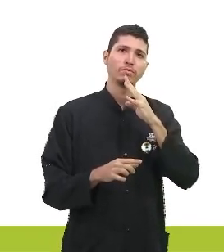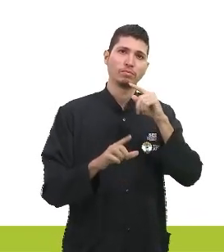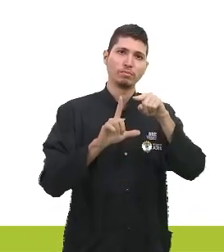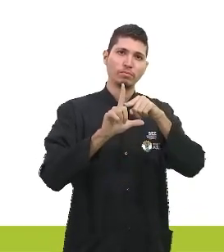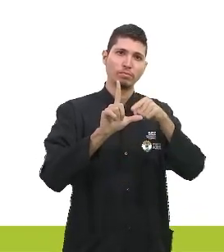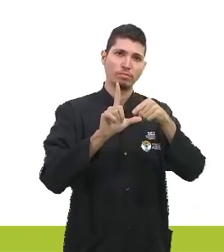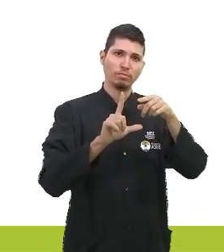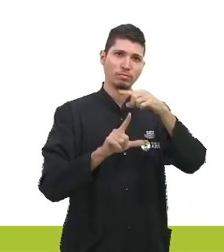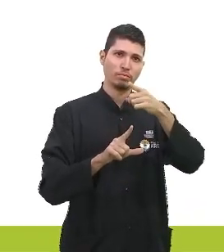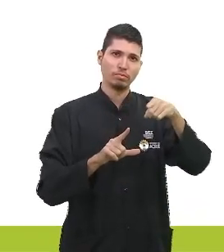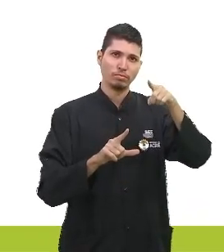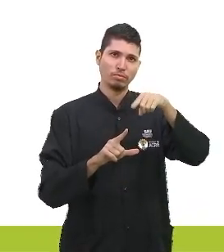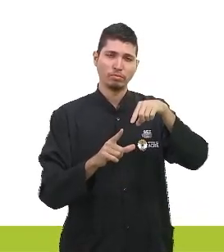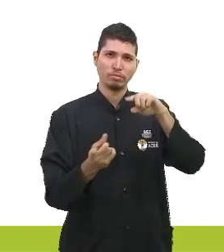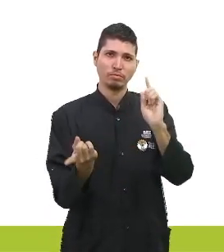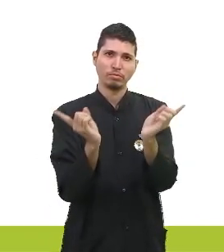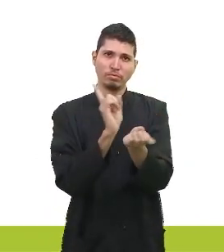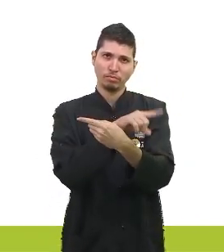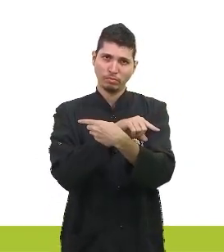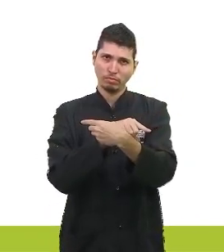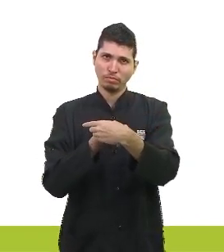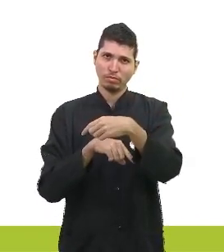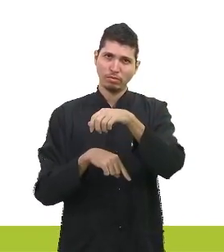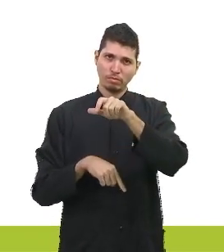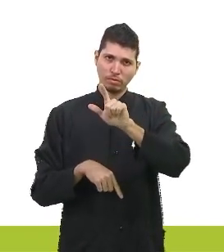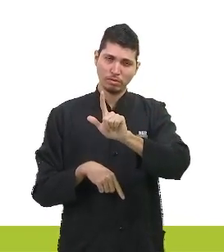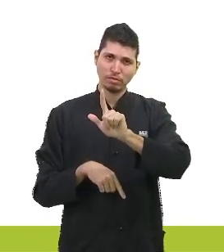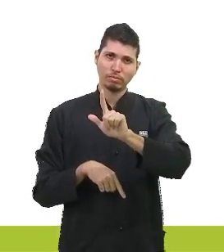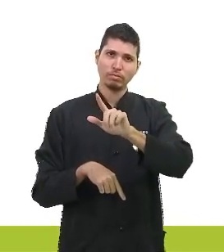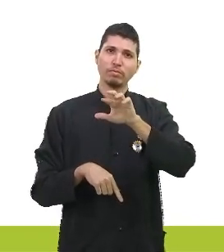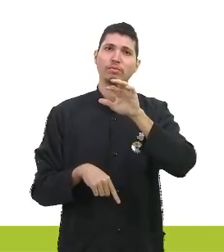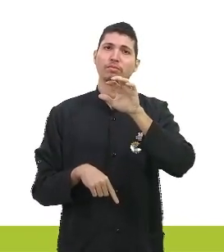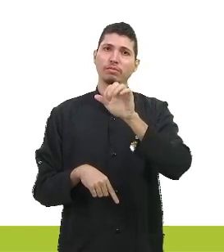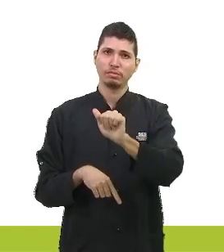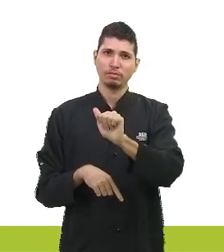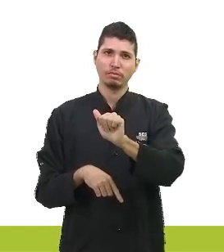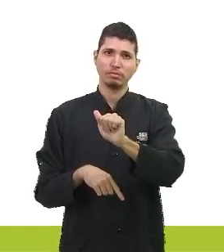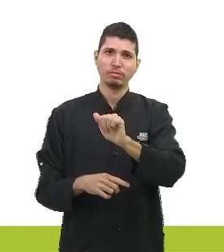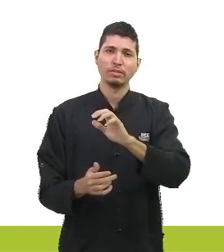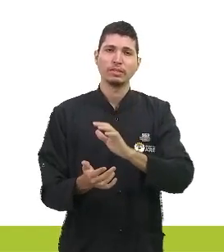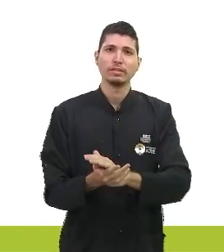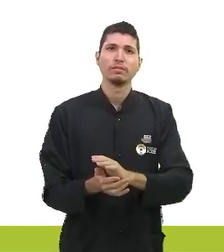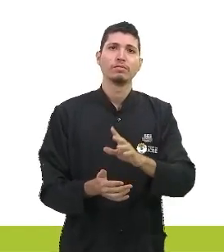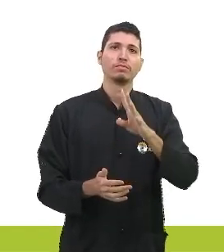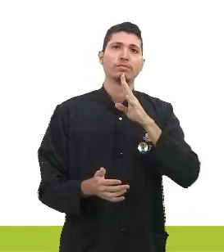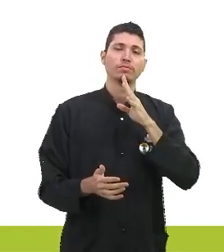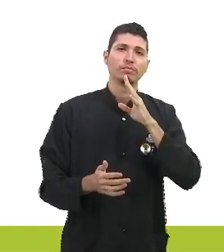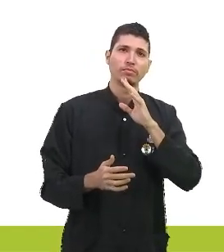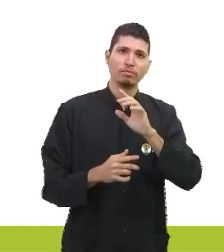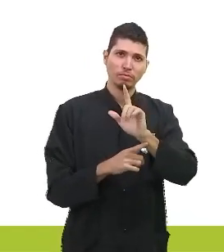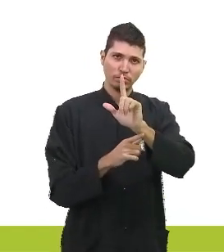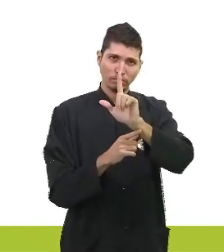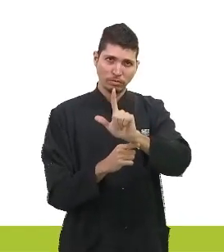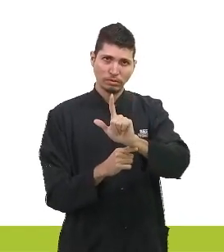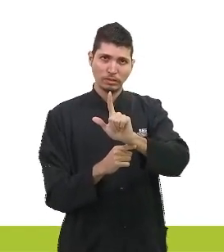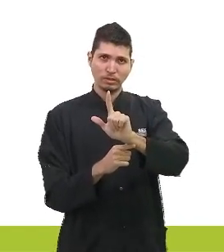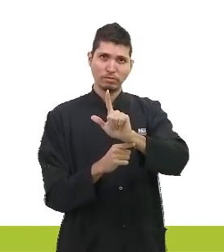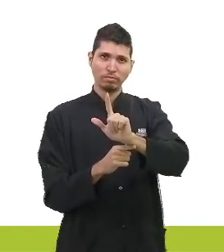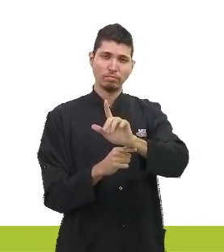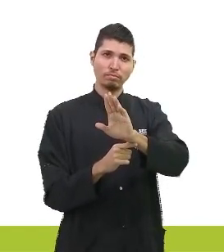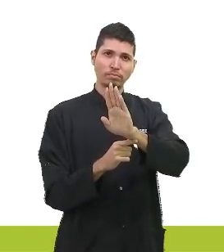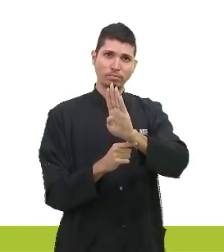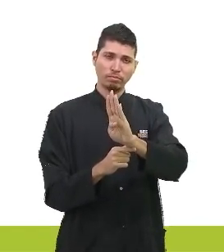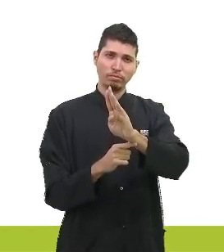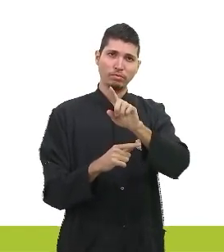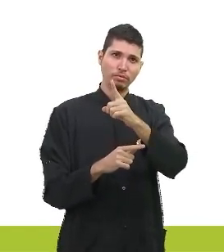alfa, que é oposto ao lado A, e conhece também o lado B e o seno do ângulo beta.